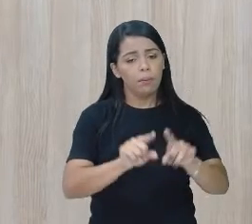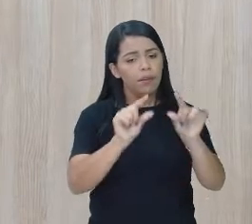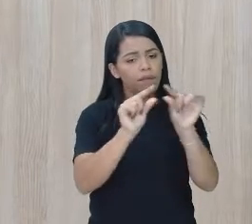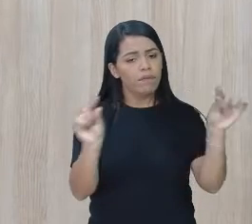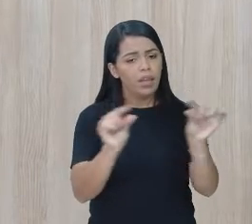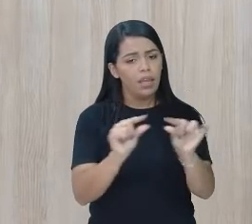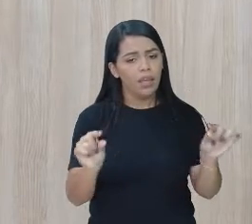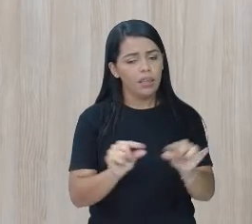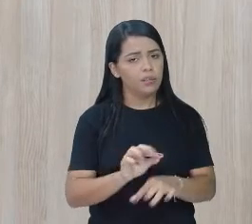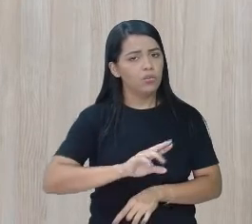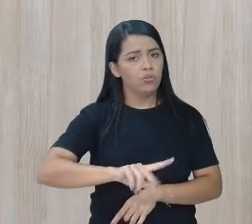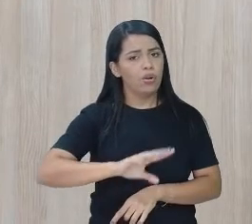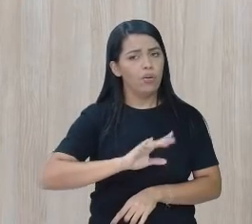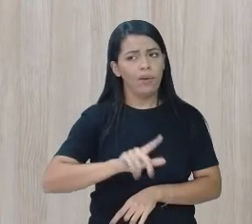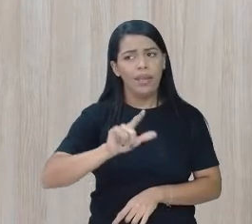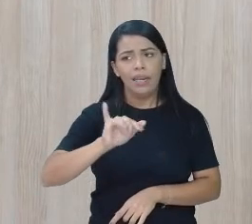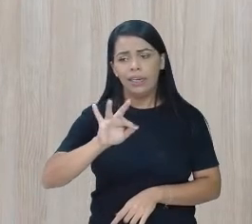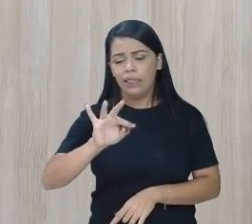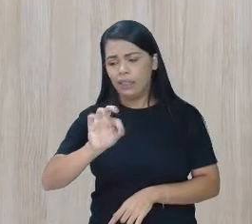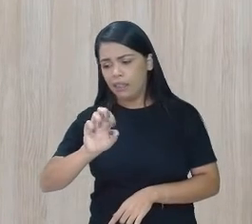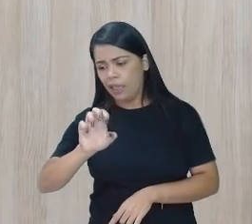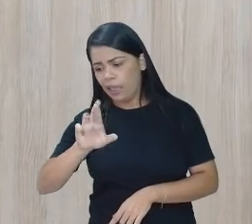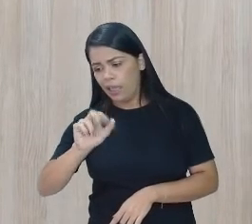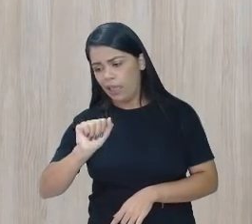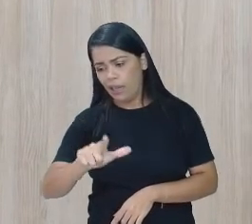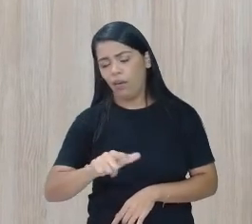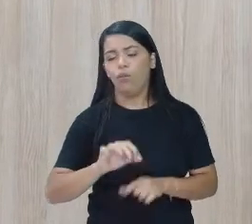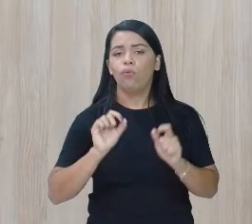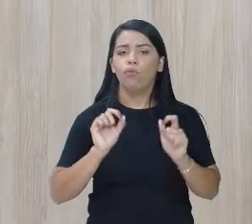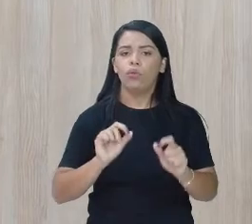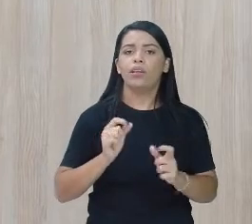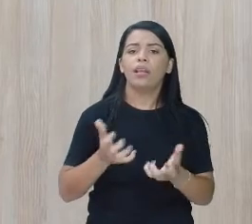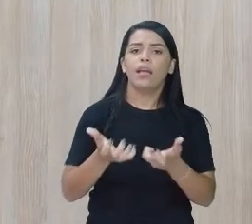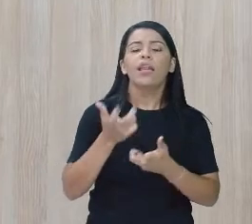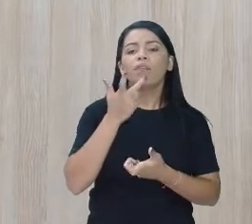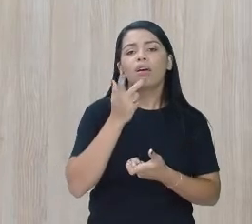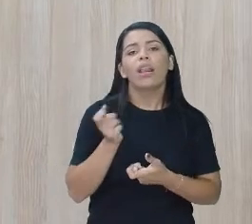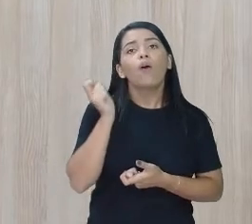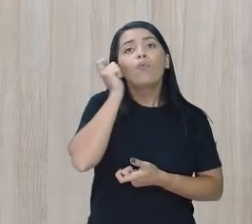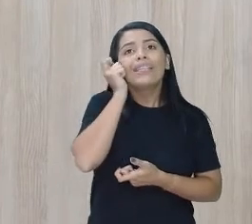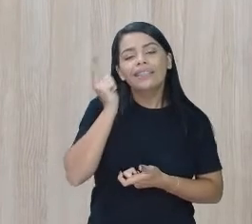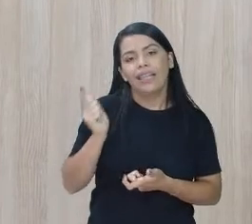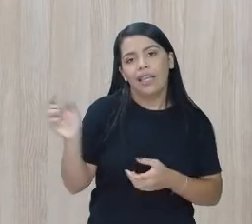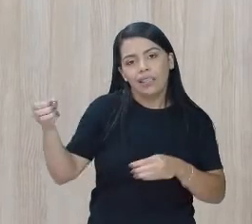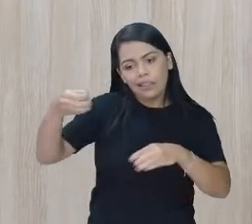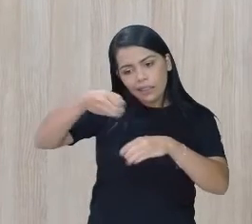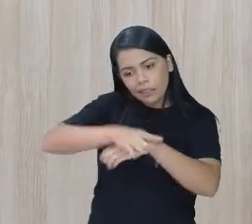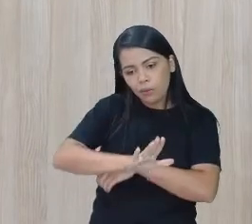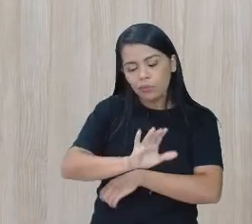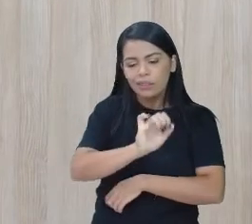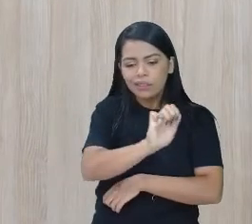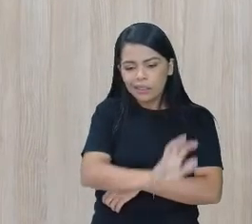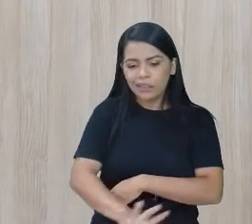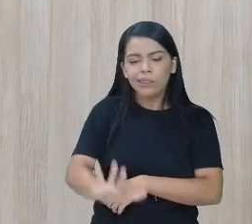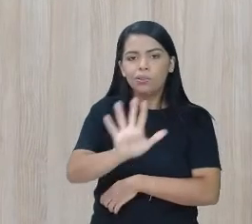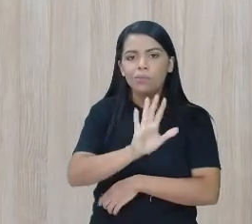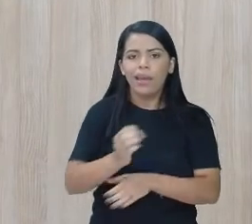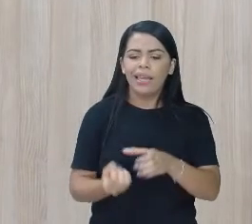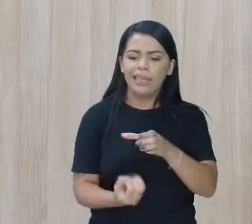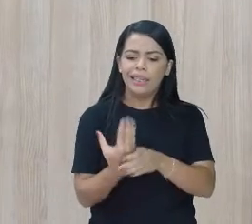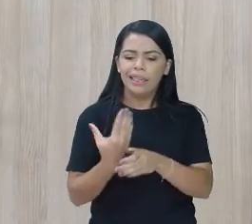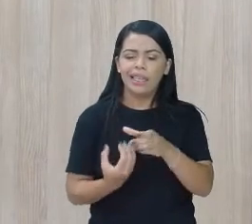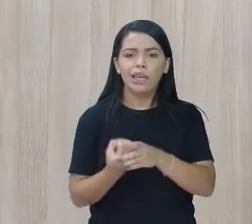que não é literal. Ele está querendo dizer aí uma ideia no sentido figurado, minha gente, criando